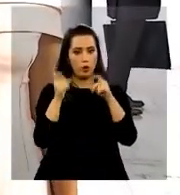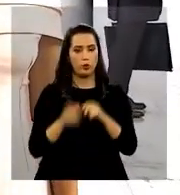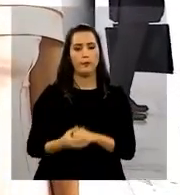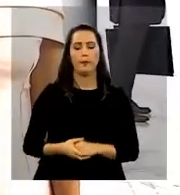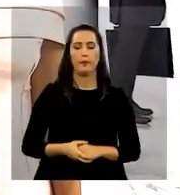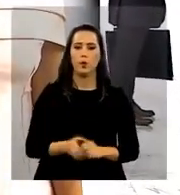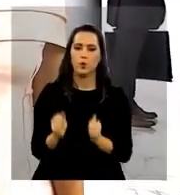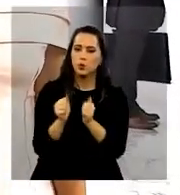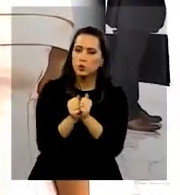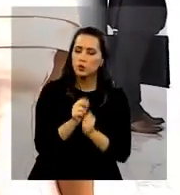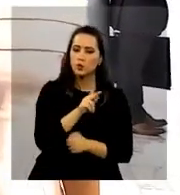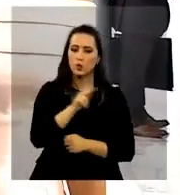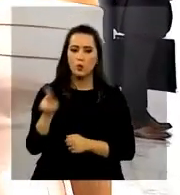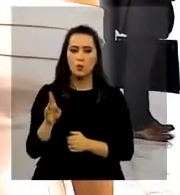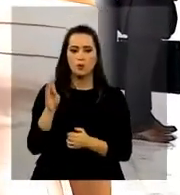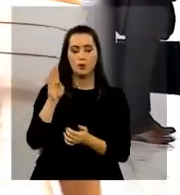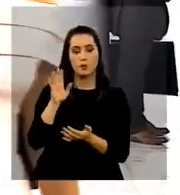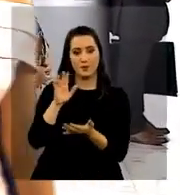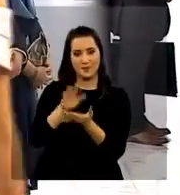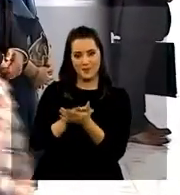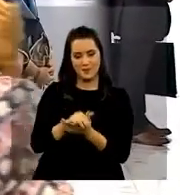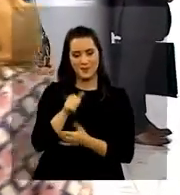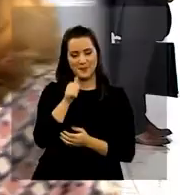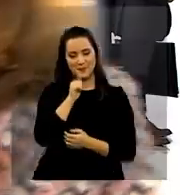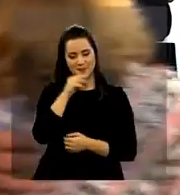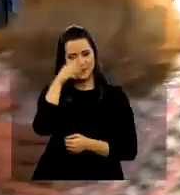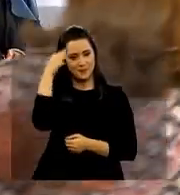foto junto ao presidente brasileiro.